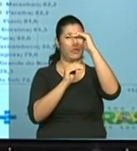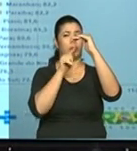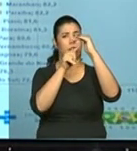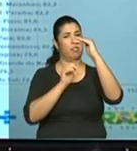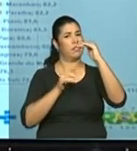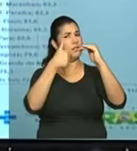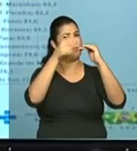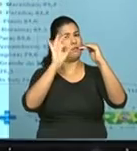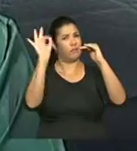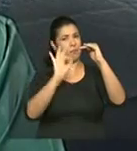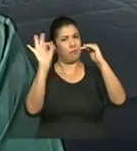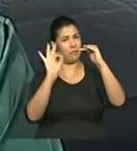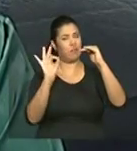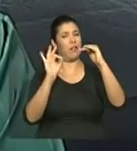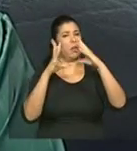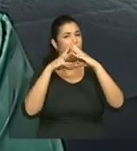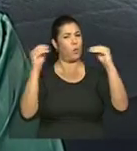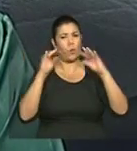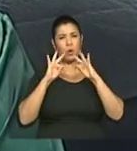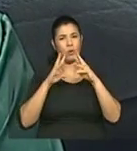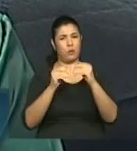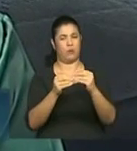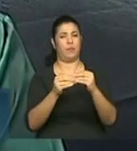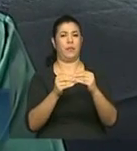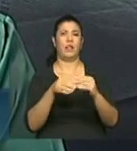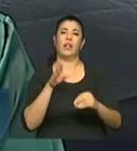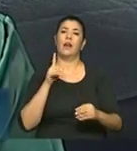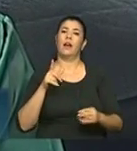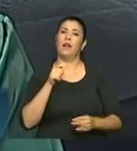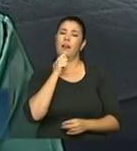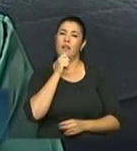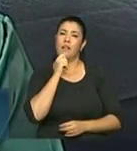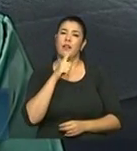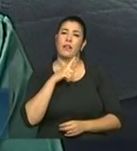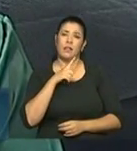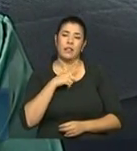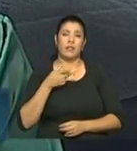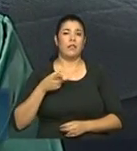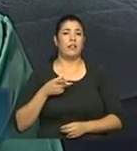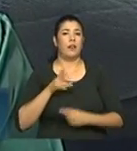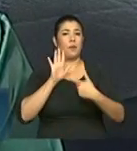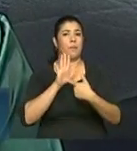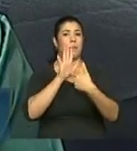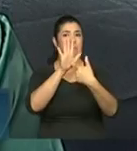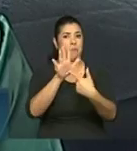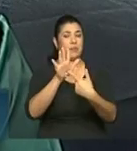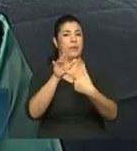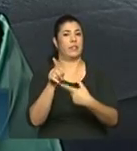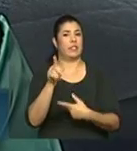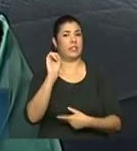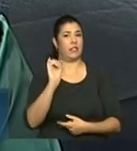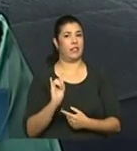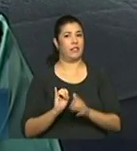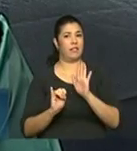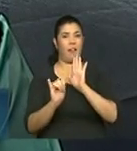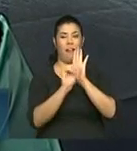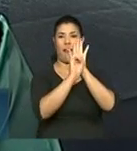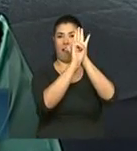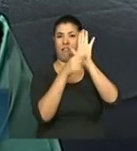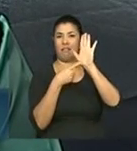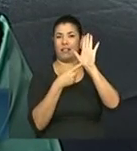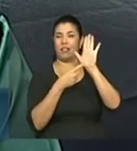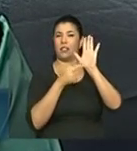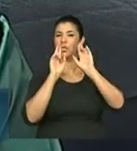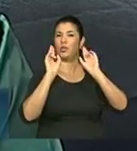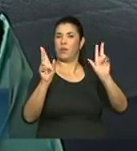queremos 100% de cura dos casos, né? E nós temos assim, também nesse indicador uma diferença entre os